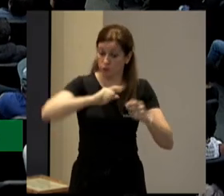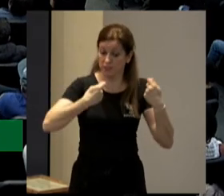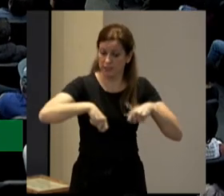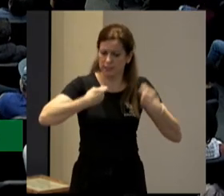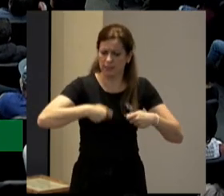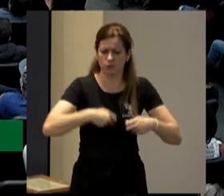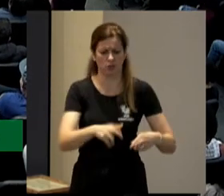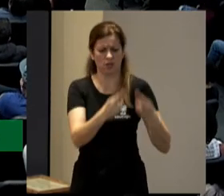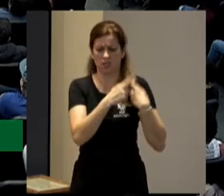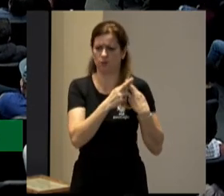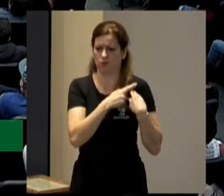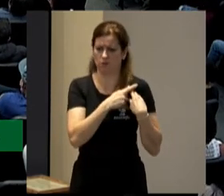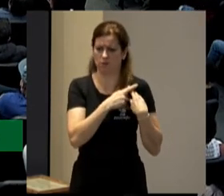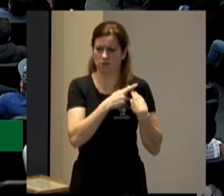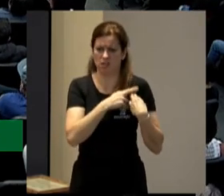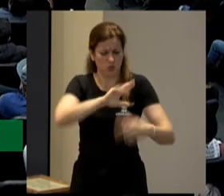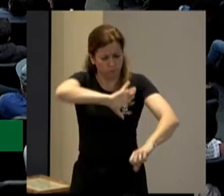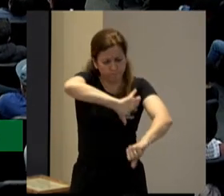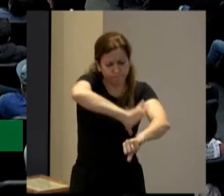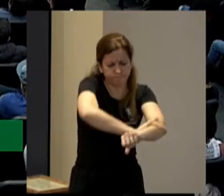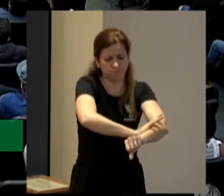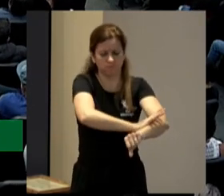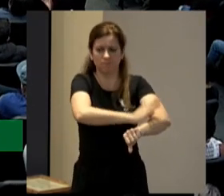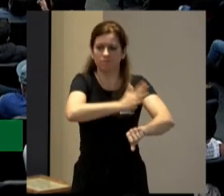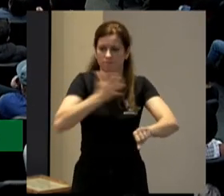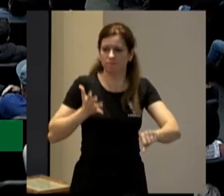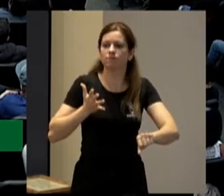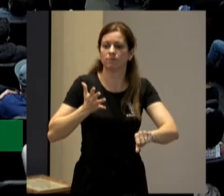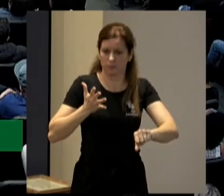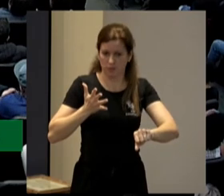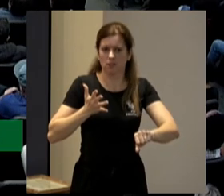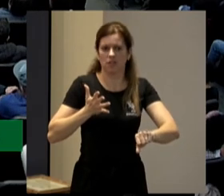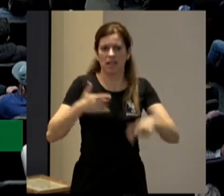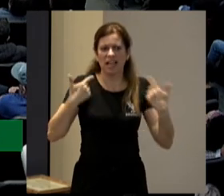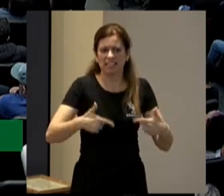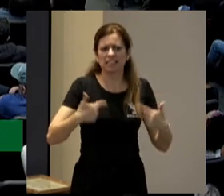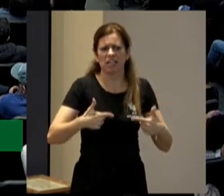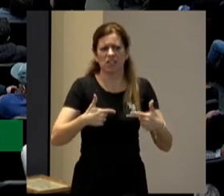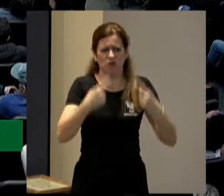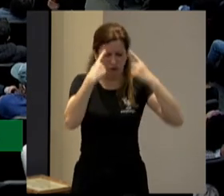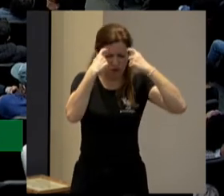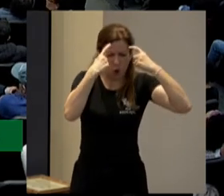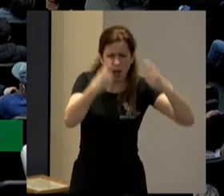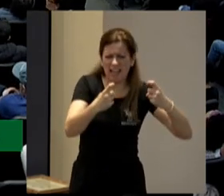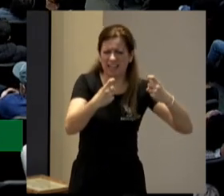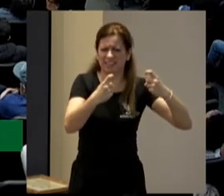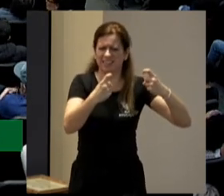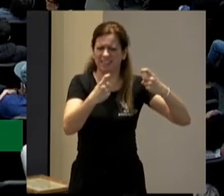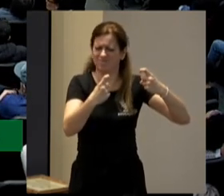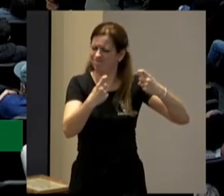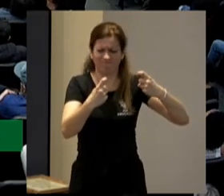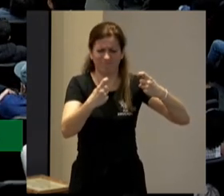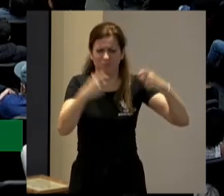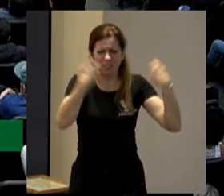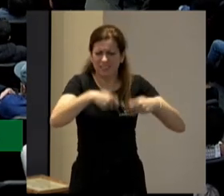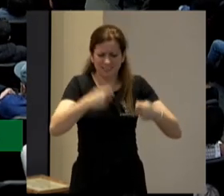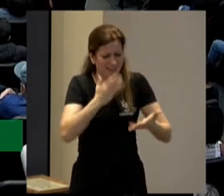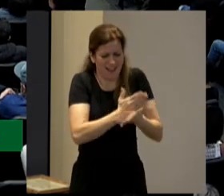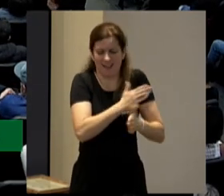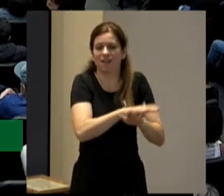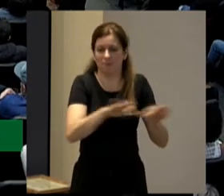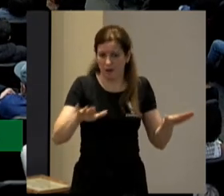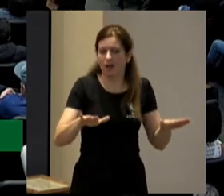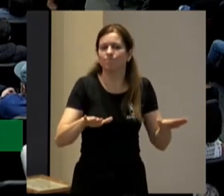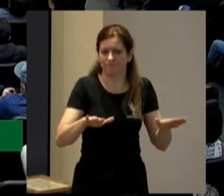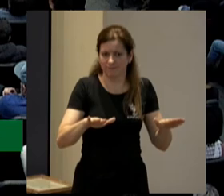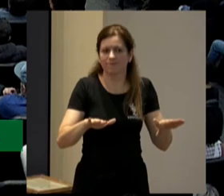com o fim do racismo, com o combate a toda forma de violência dentro das unidades e na educação como um todo, e